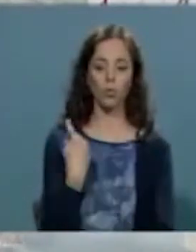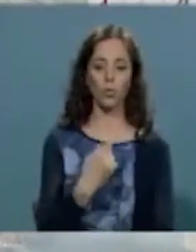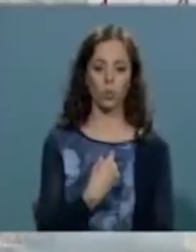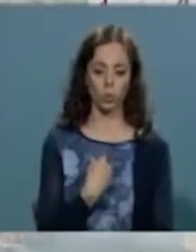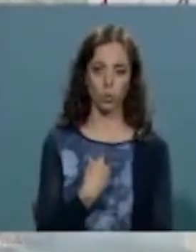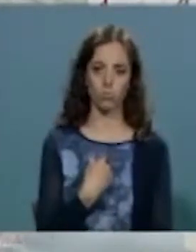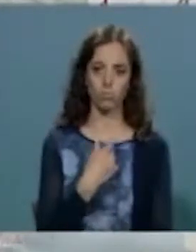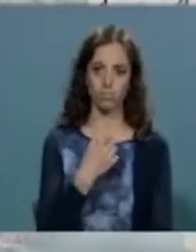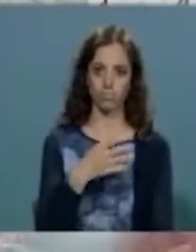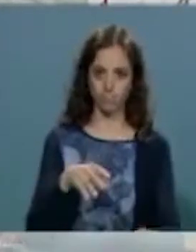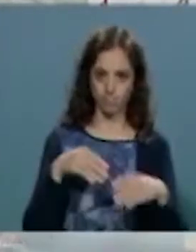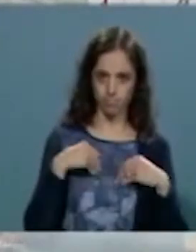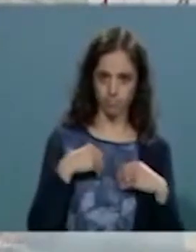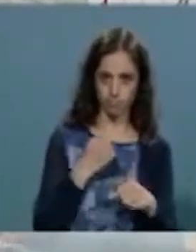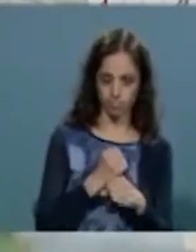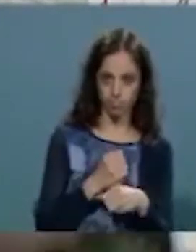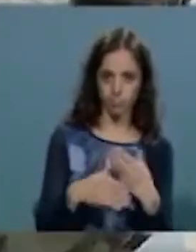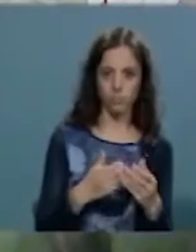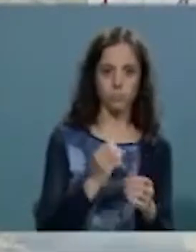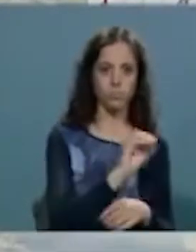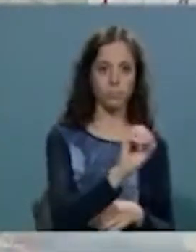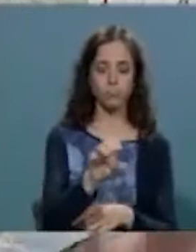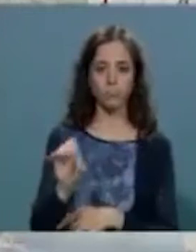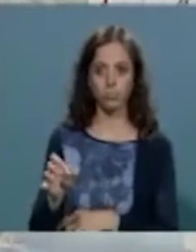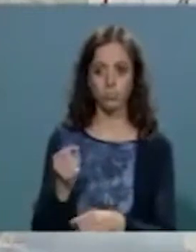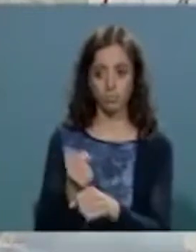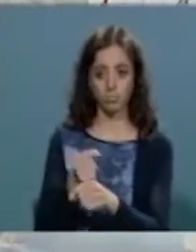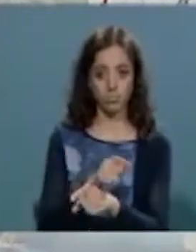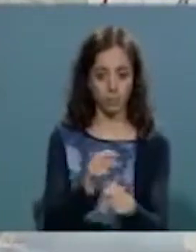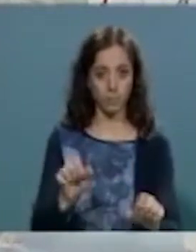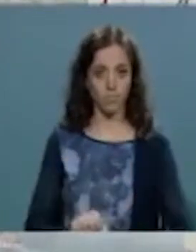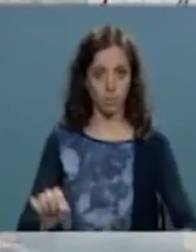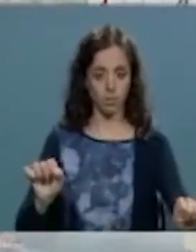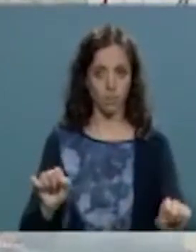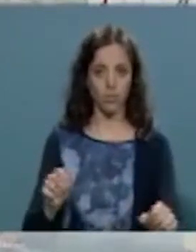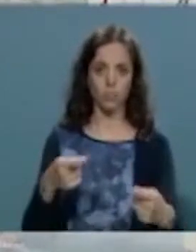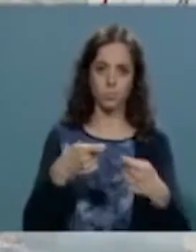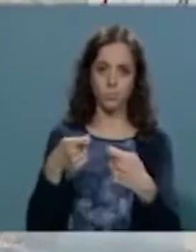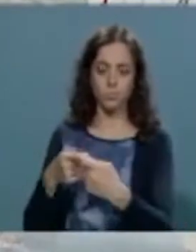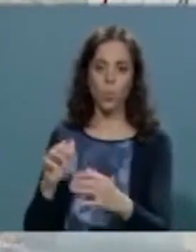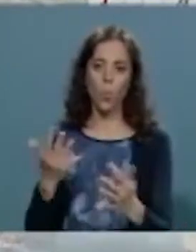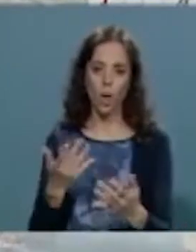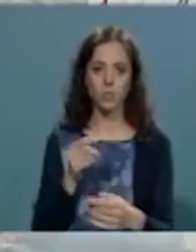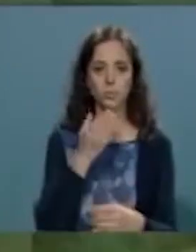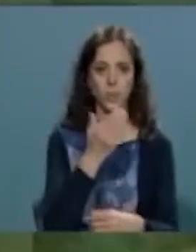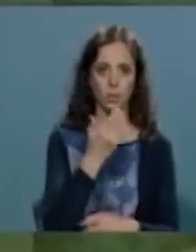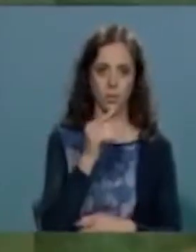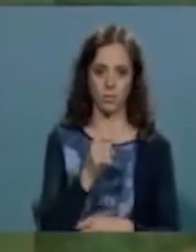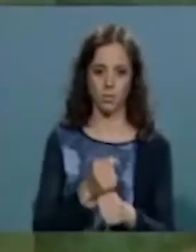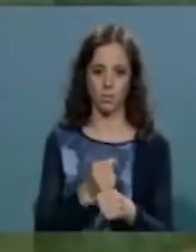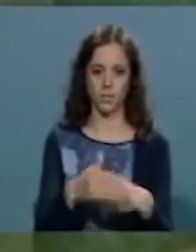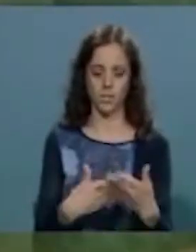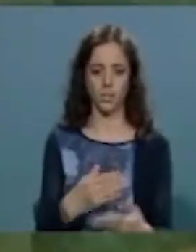emanamos as ordens necessárias as unidades que detém os meios mais apropriados para satisfazer essa coisa